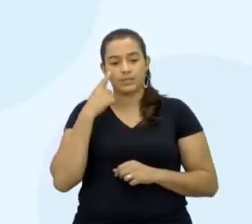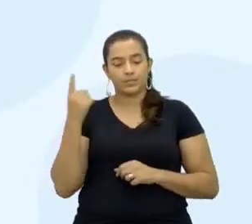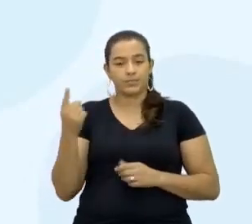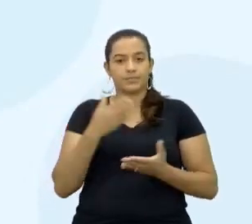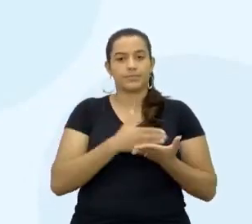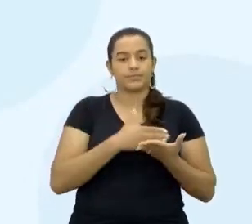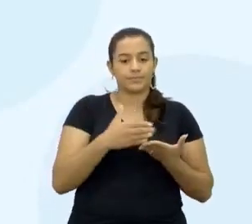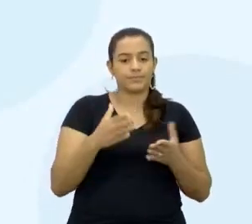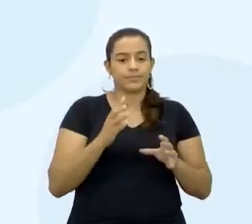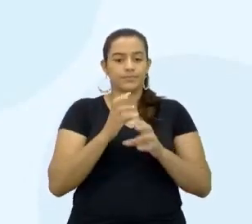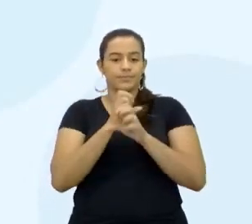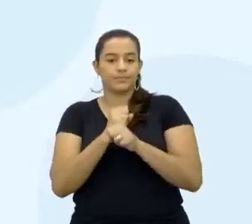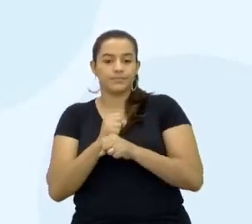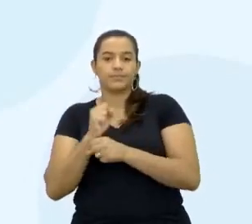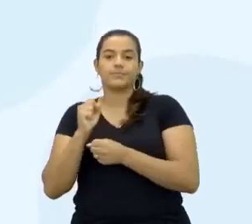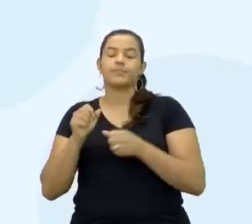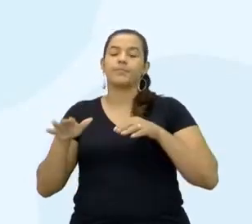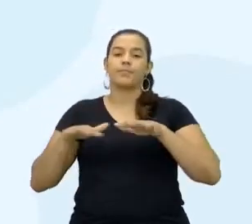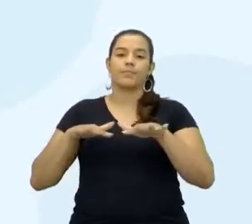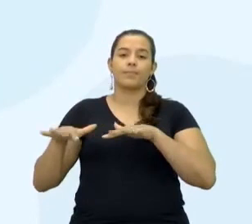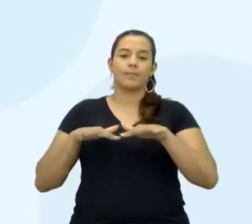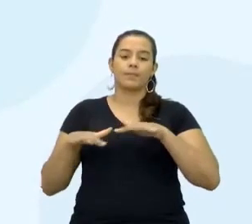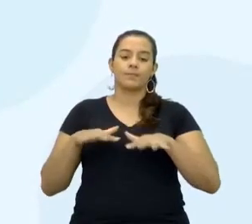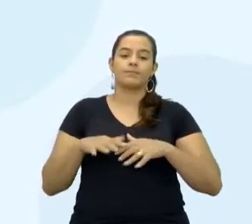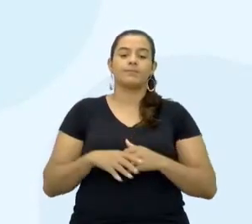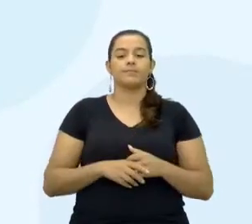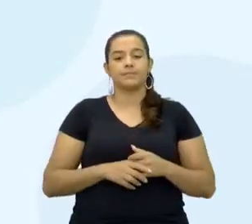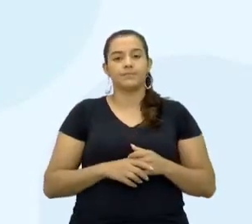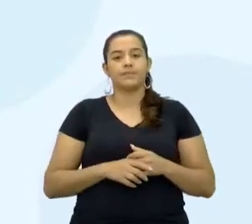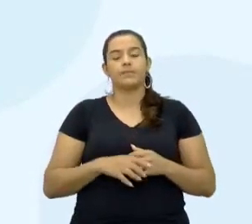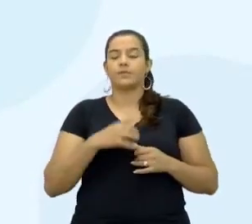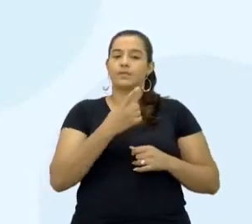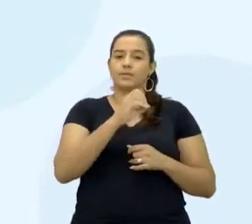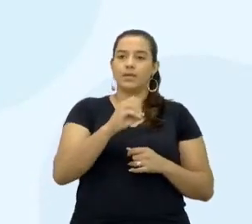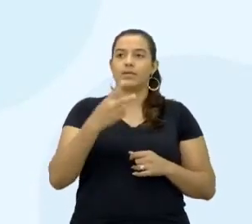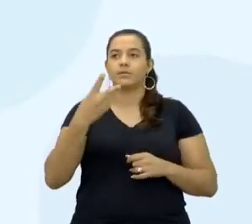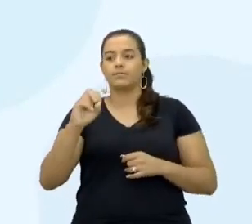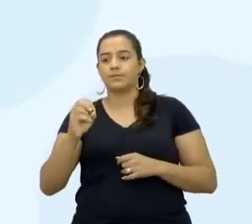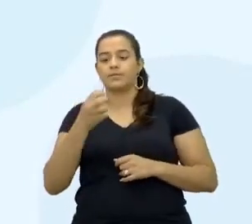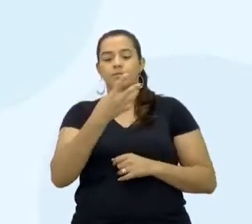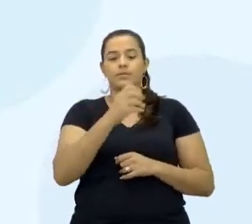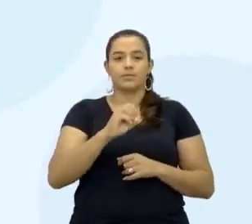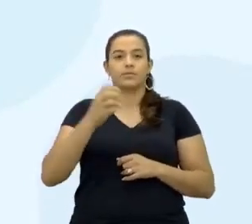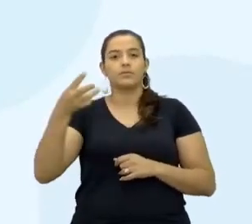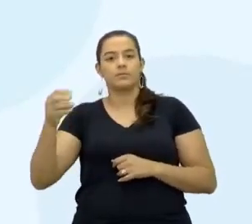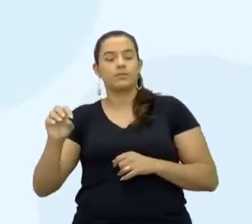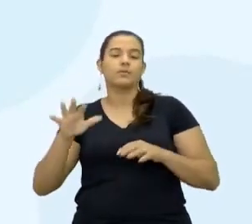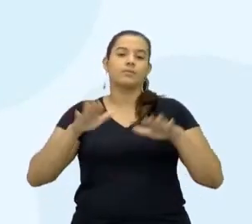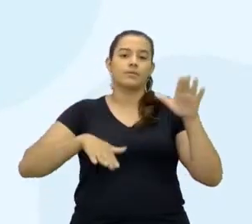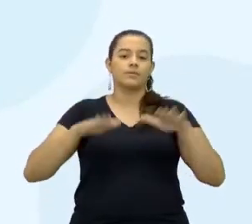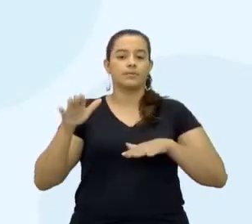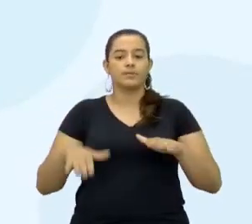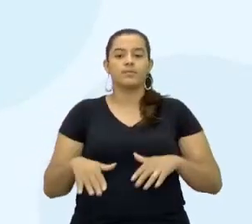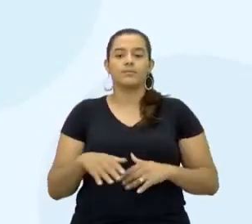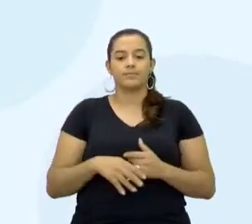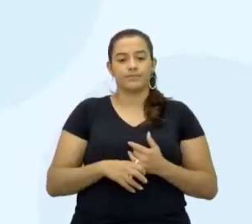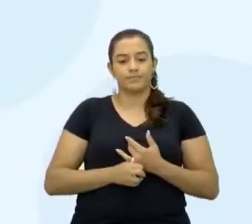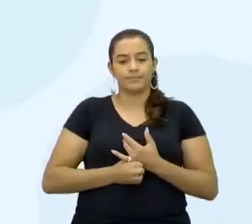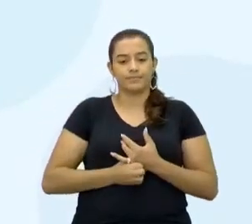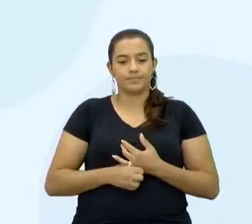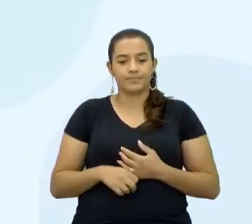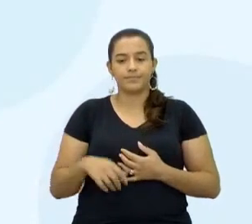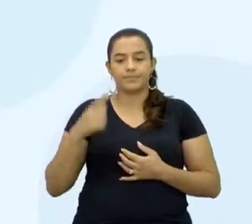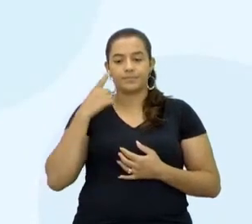começo e soma com o movimento, né? Anda de 10 em 10, de 20 em 20, 30 em 30, né? Nesse caso, de 9 milésimo em 9